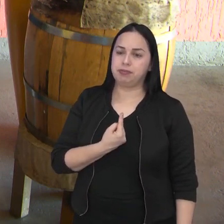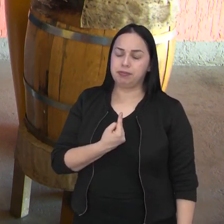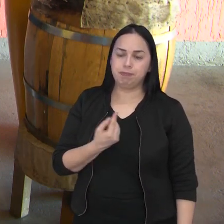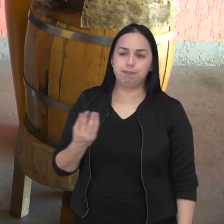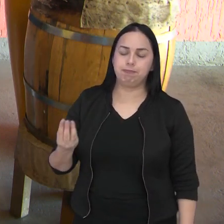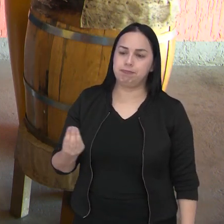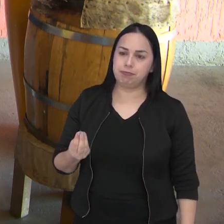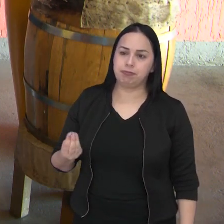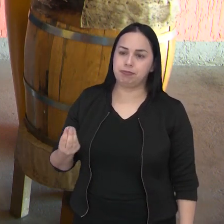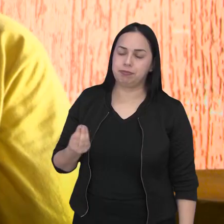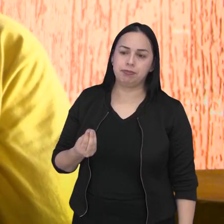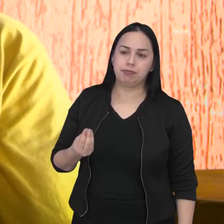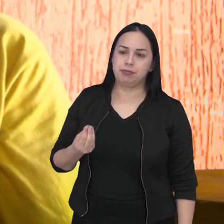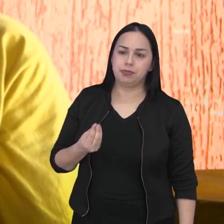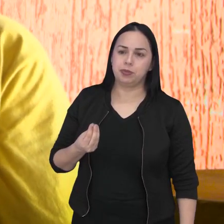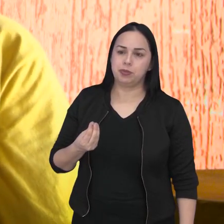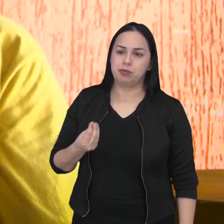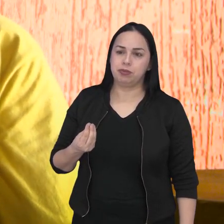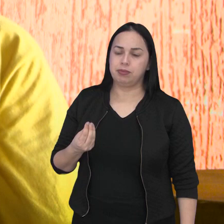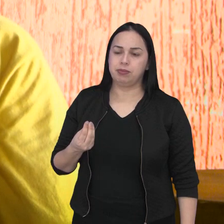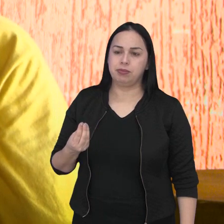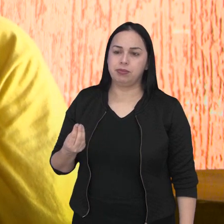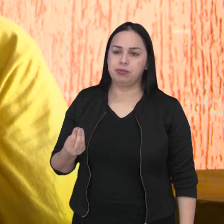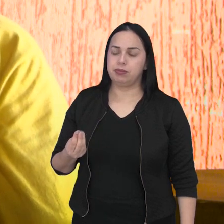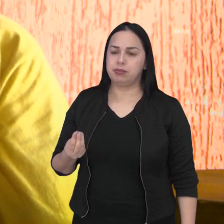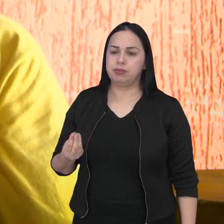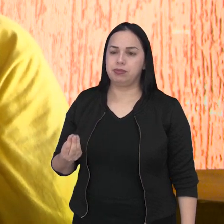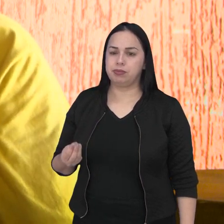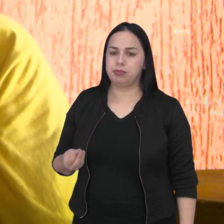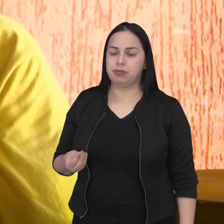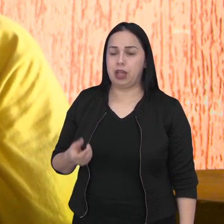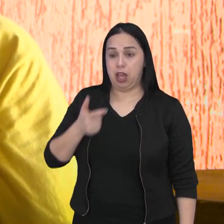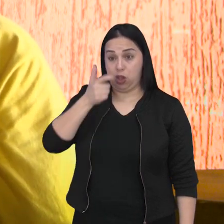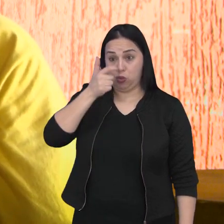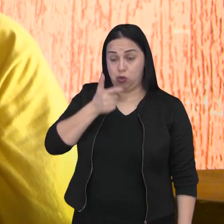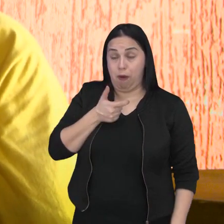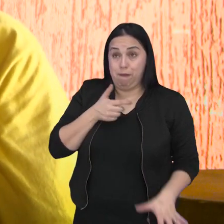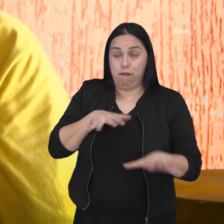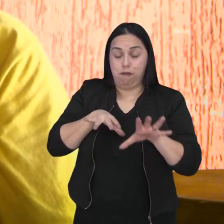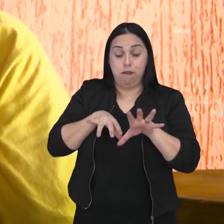gente, apesar de, como é que fala, eu não sou assim